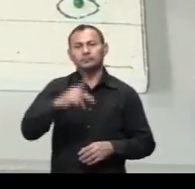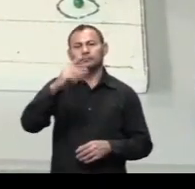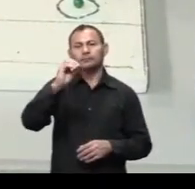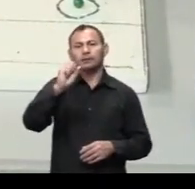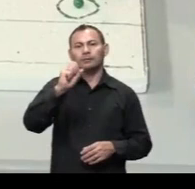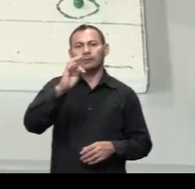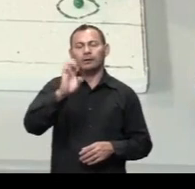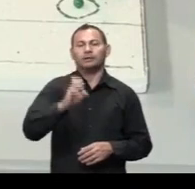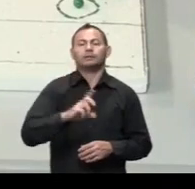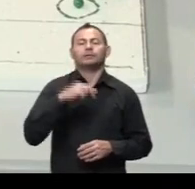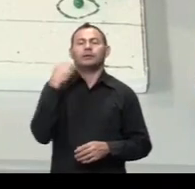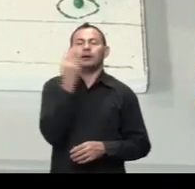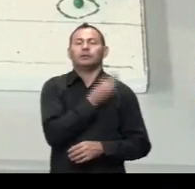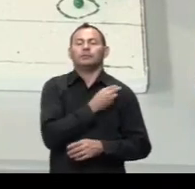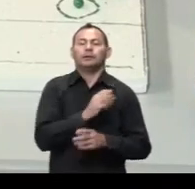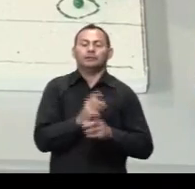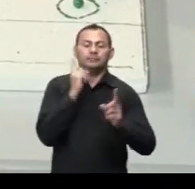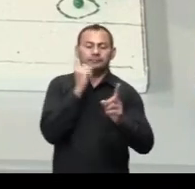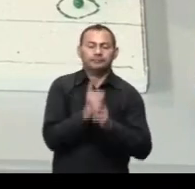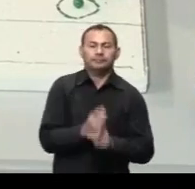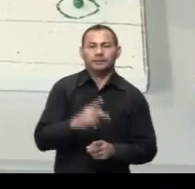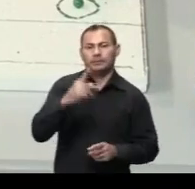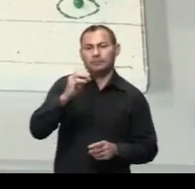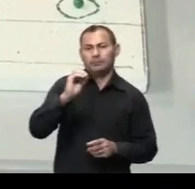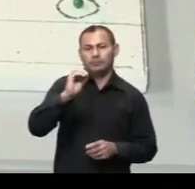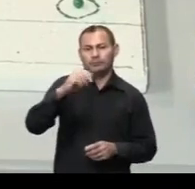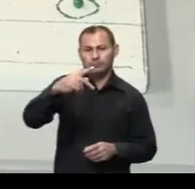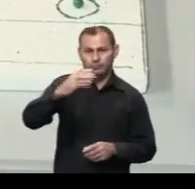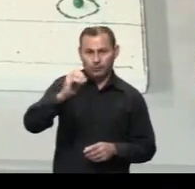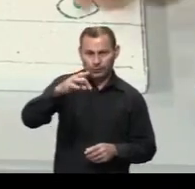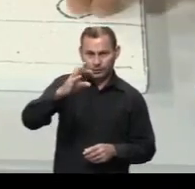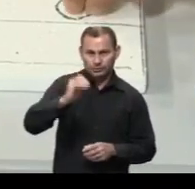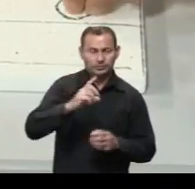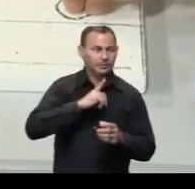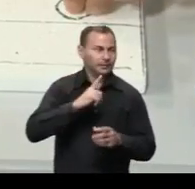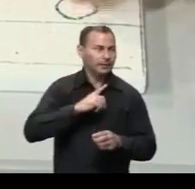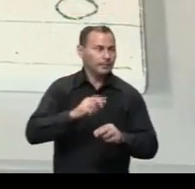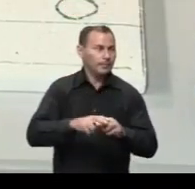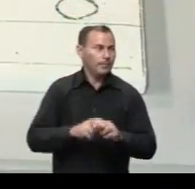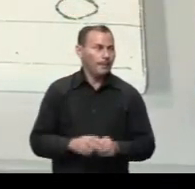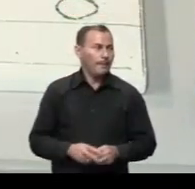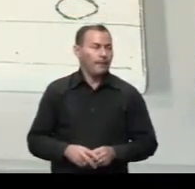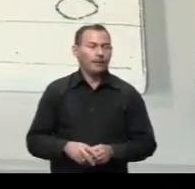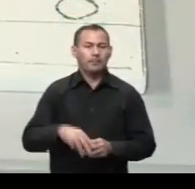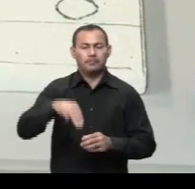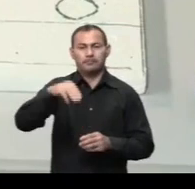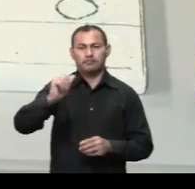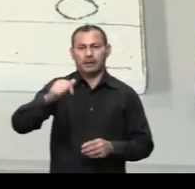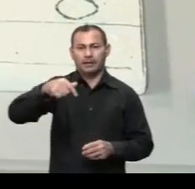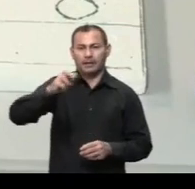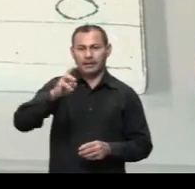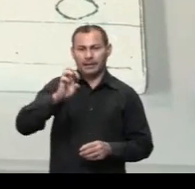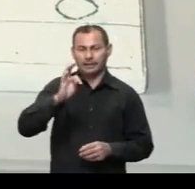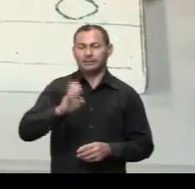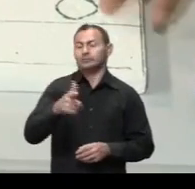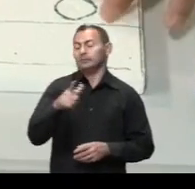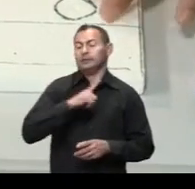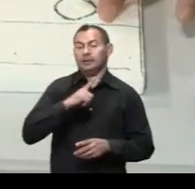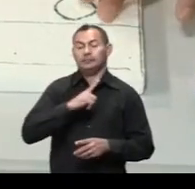poste. Então, a gente vai localizar esse ponto aqui. Quando você tiver com a sua maquete, você não vai ter